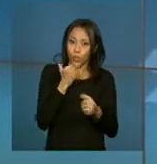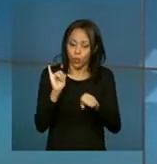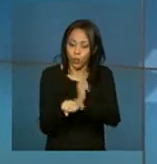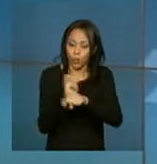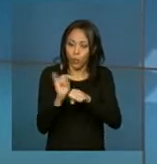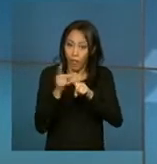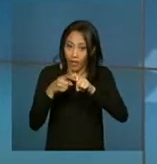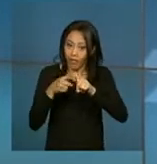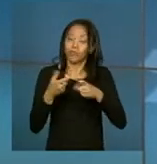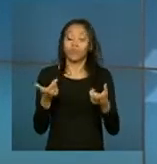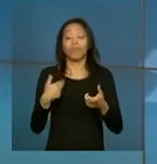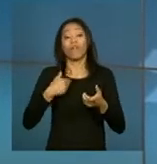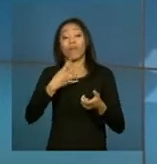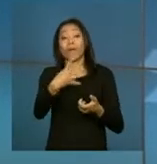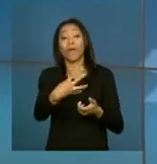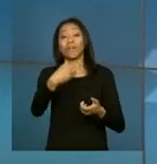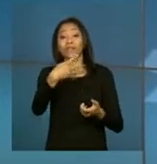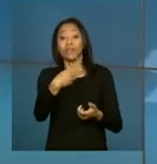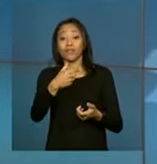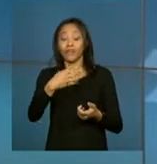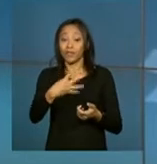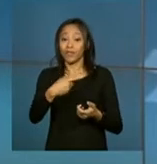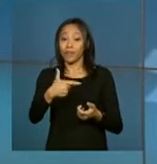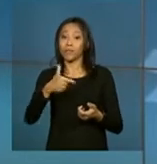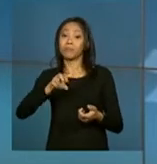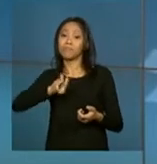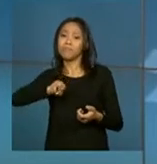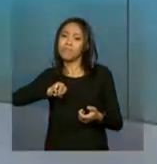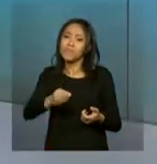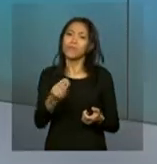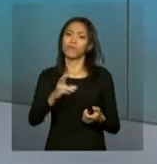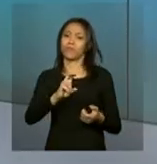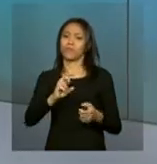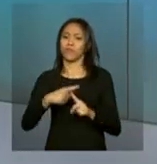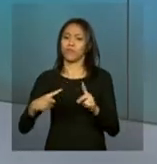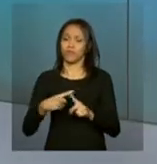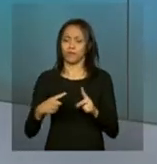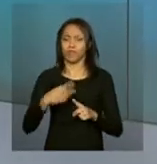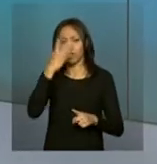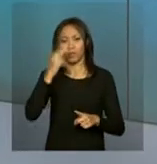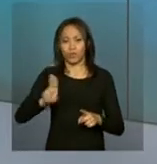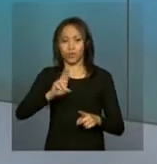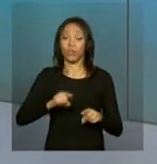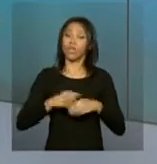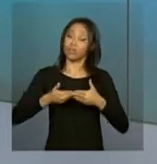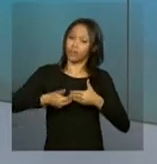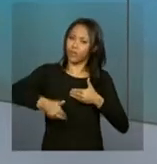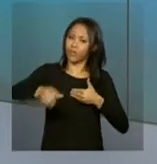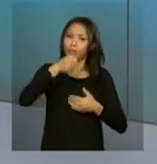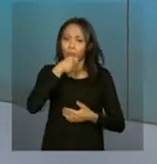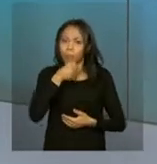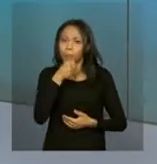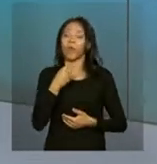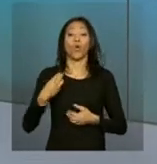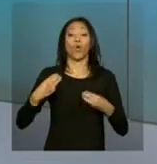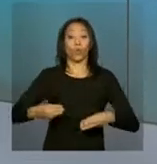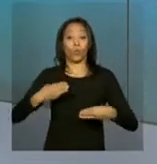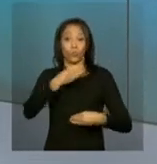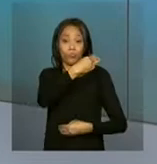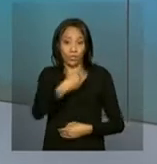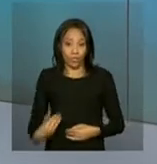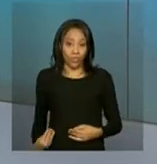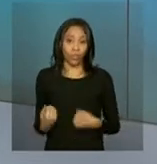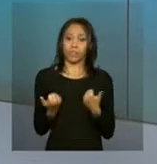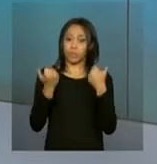vai beneficiar 42 milhões e meio de usuários. E durante o anúncio, o ministro Alexandre Padilha explicou que